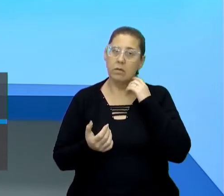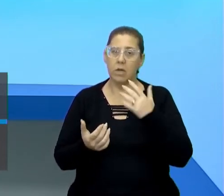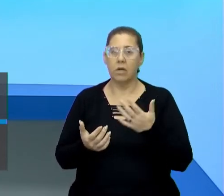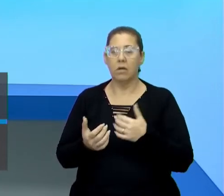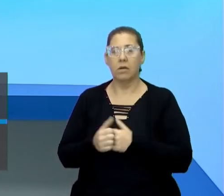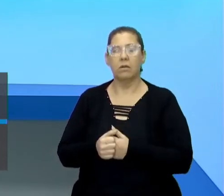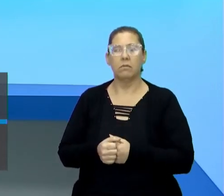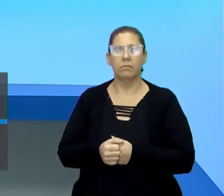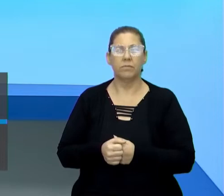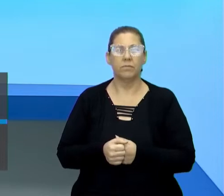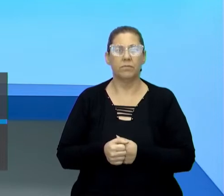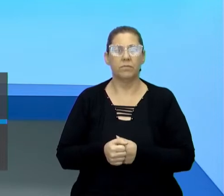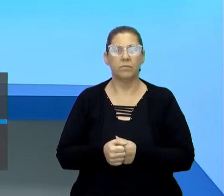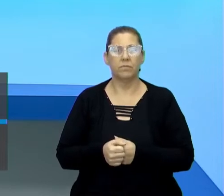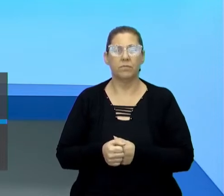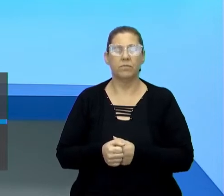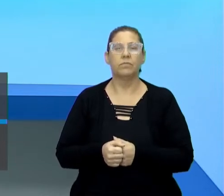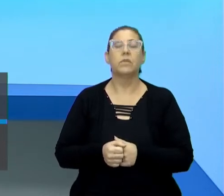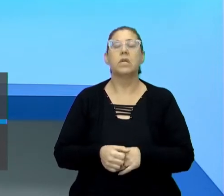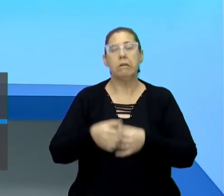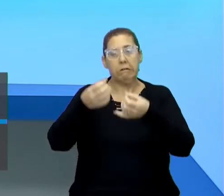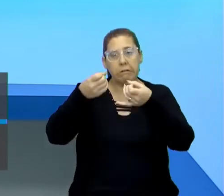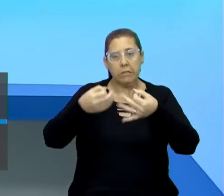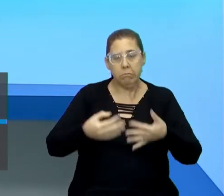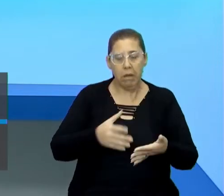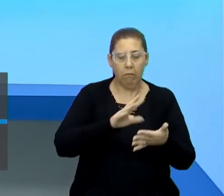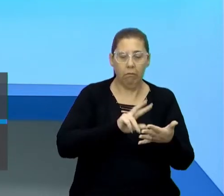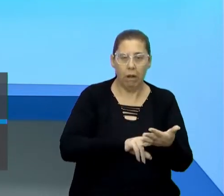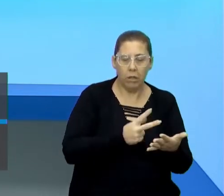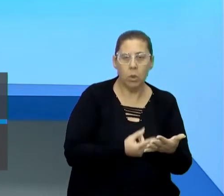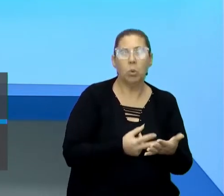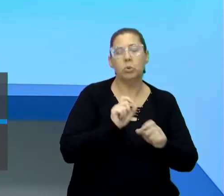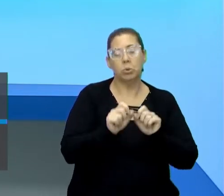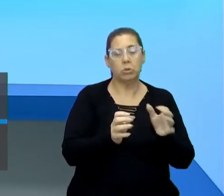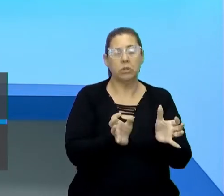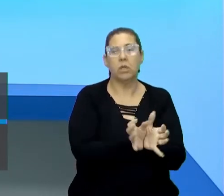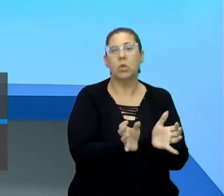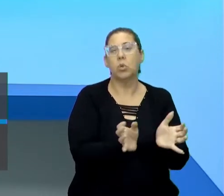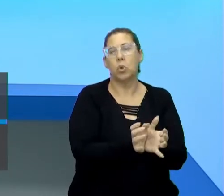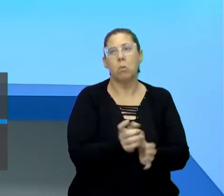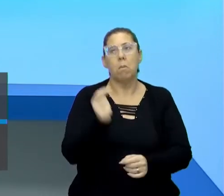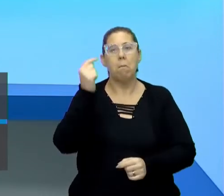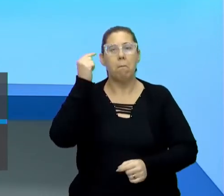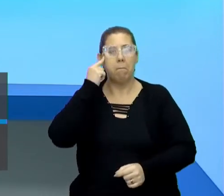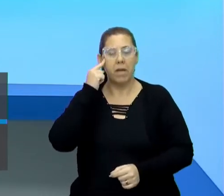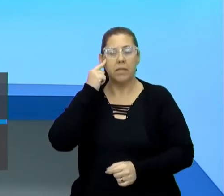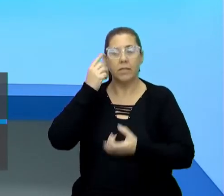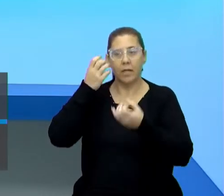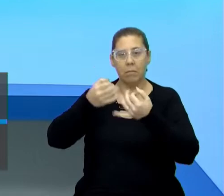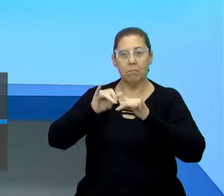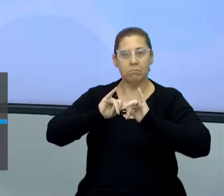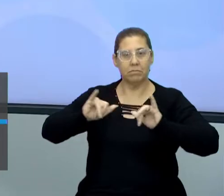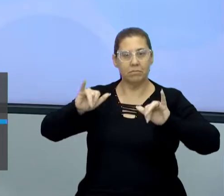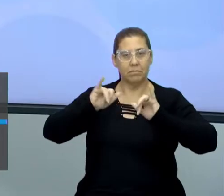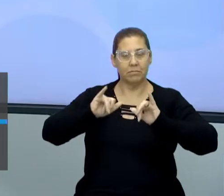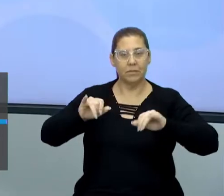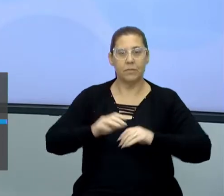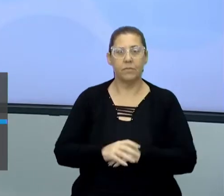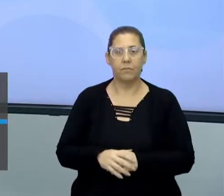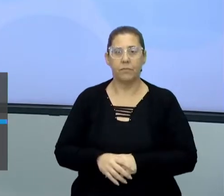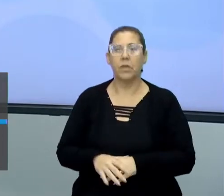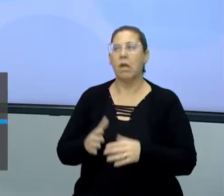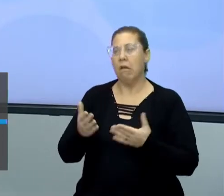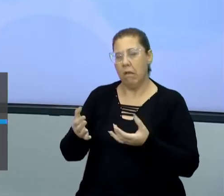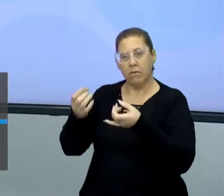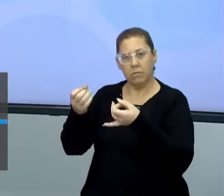acompanhamento honesto e que traduza realmente o que esse grupo pensa e quer falar, a voz, né? Sim, foi o que eu